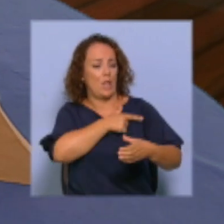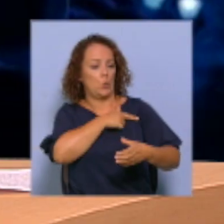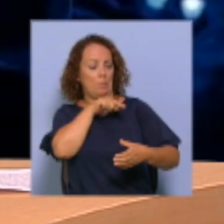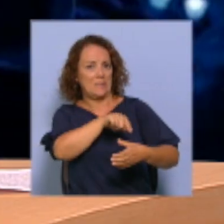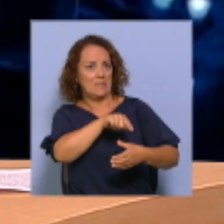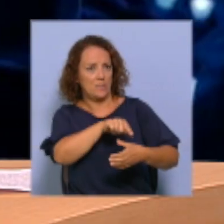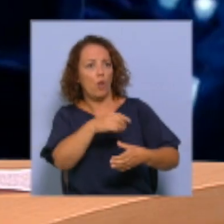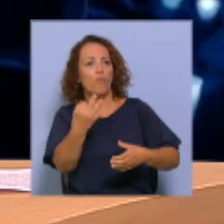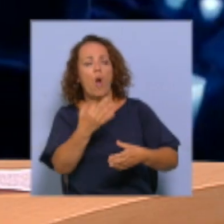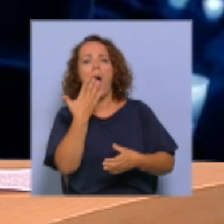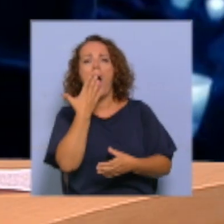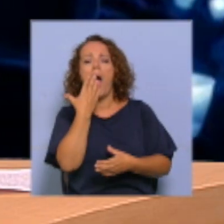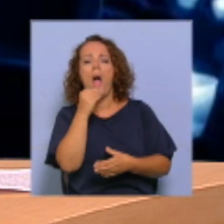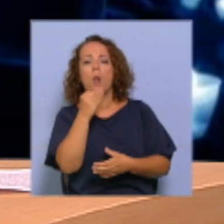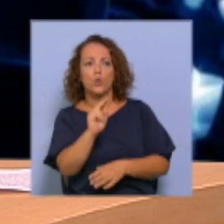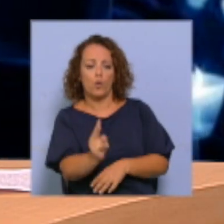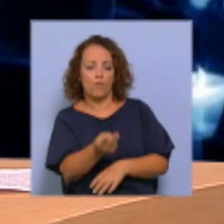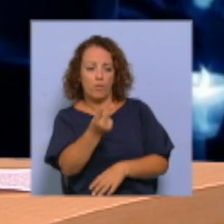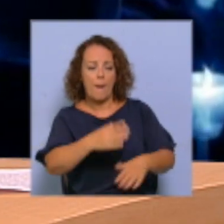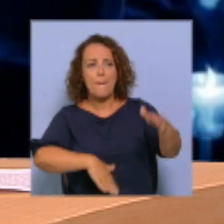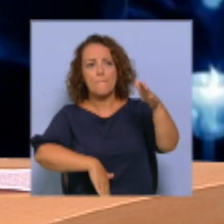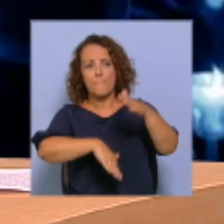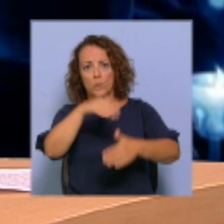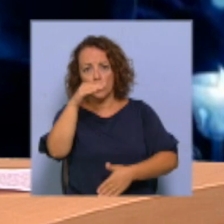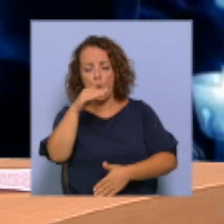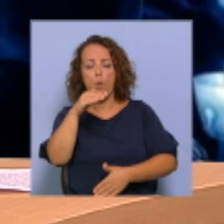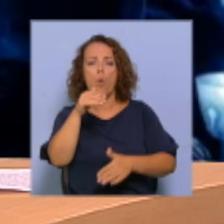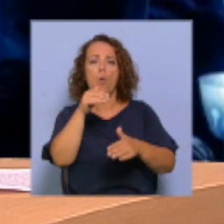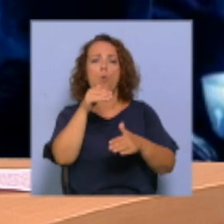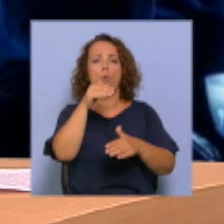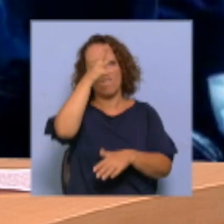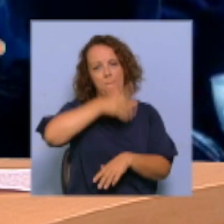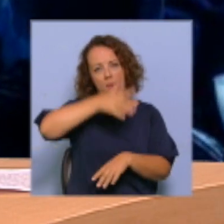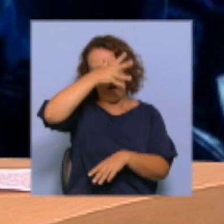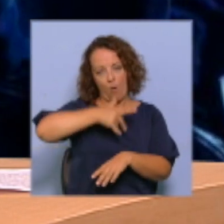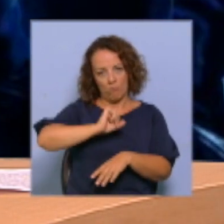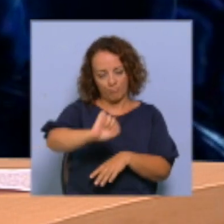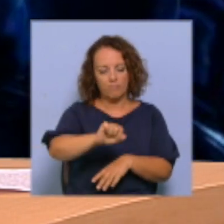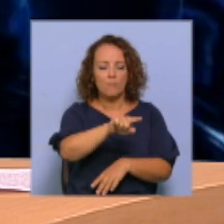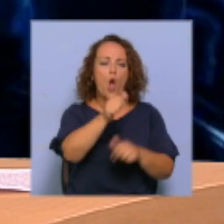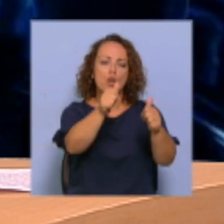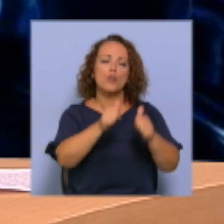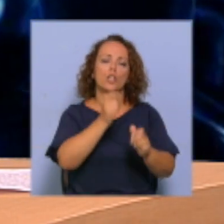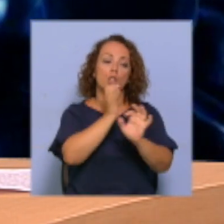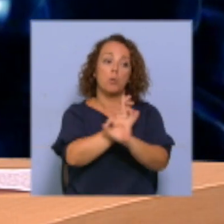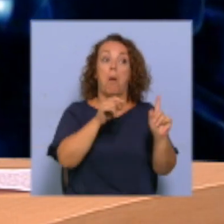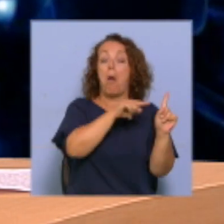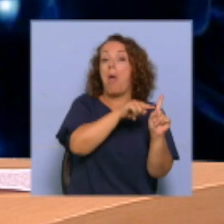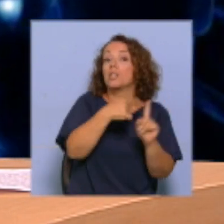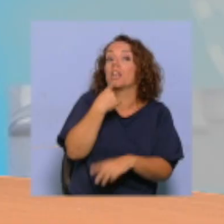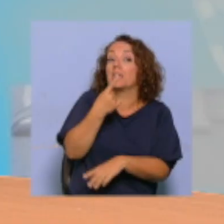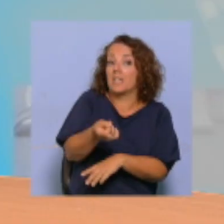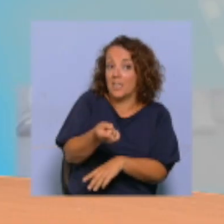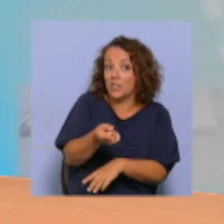2 alunos de Famalicão com notas excelentes, mas é de facto o pretexto. Eles alegam que esta